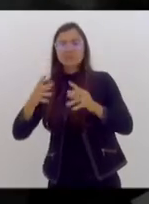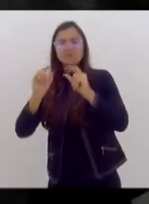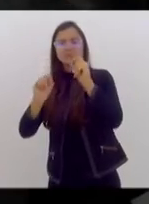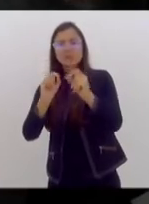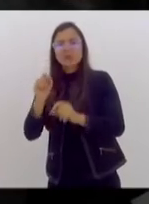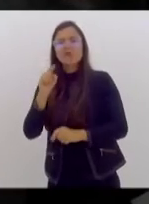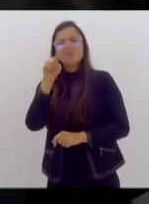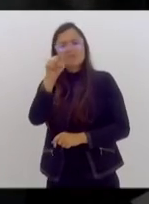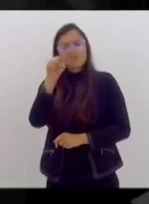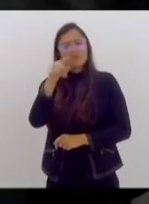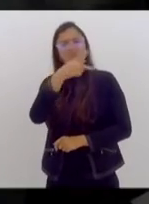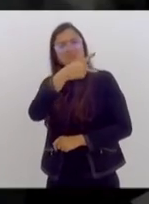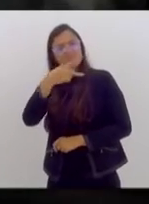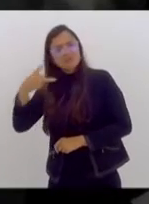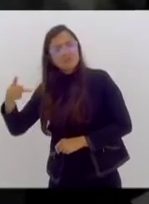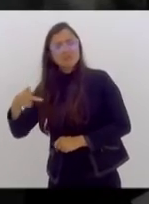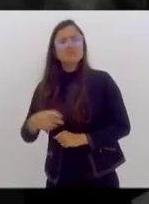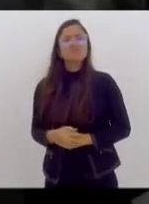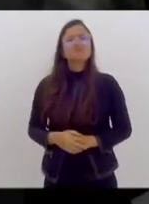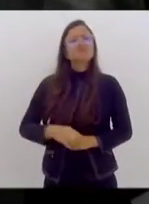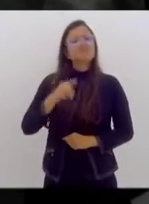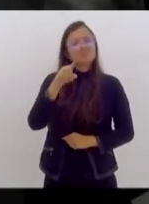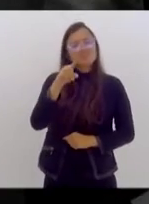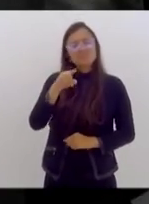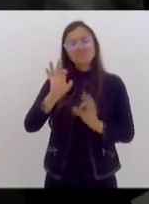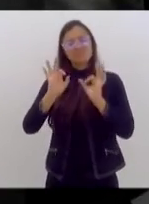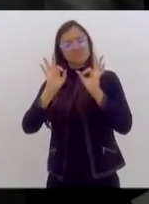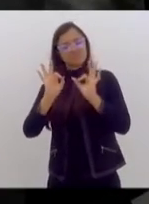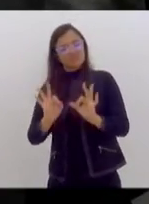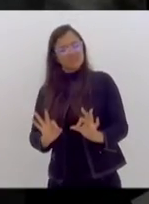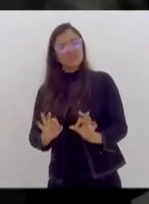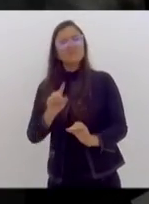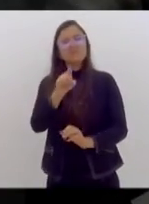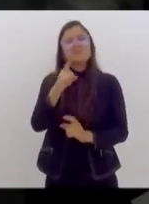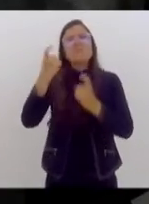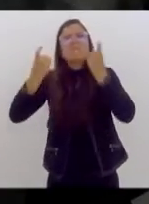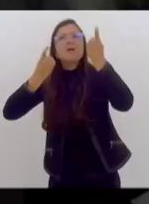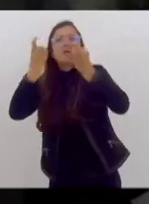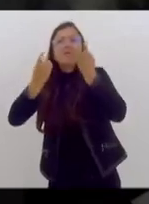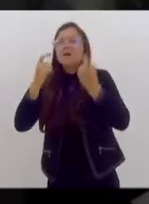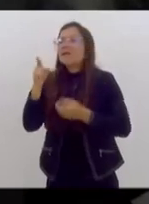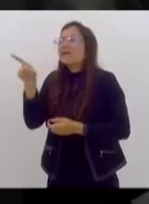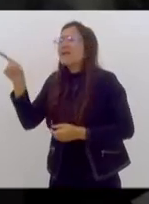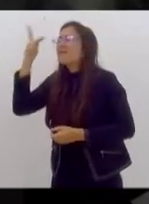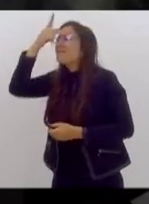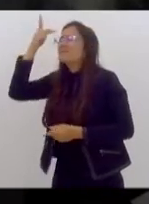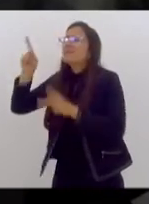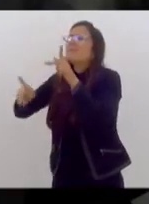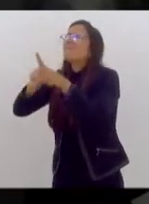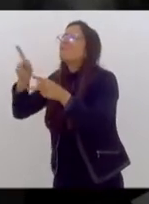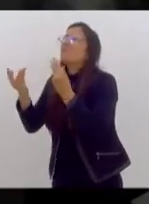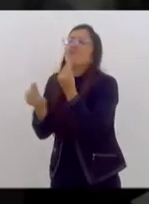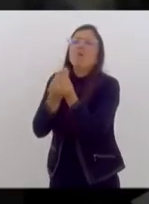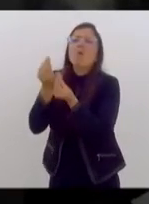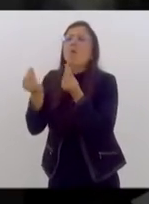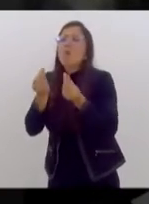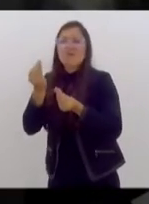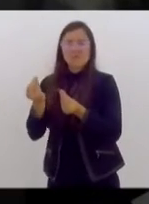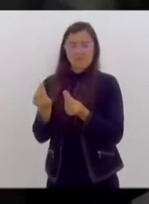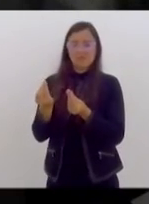para fazer valer a vontade do povo Fluminense que era a realização dessa CPI nunca é